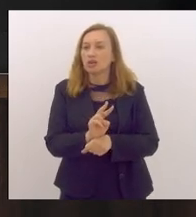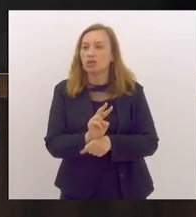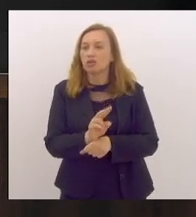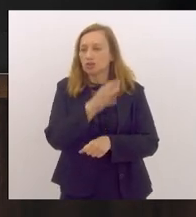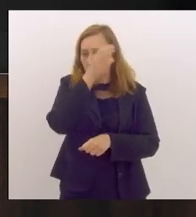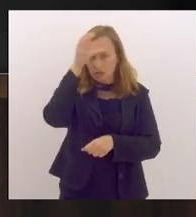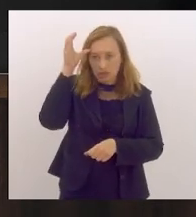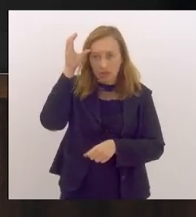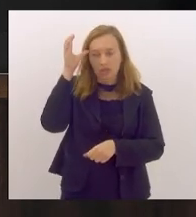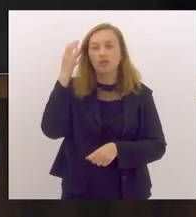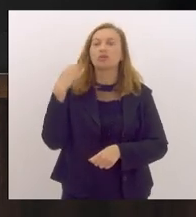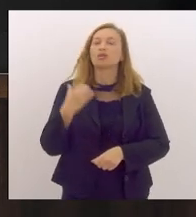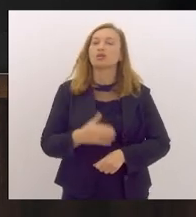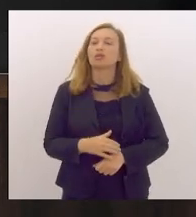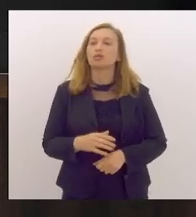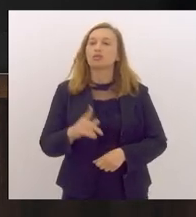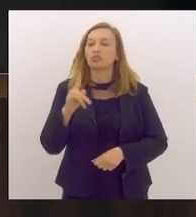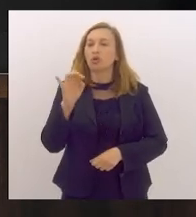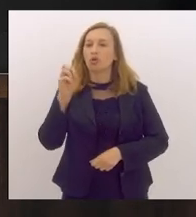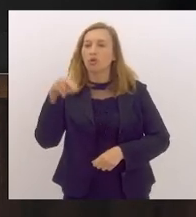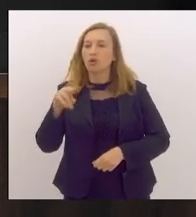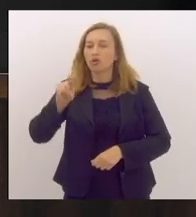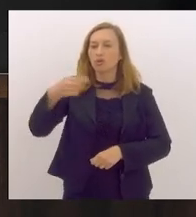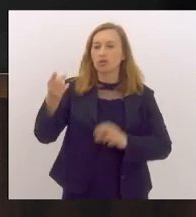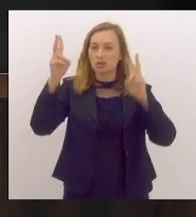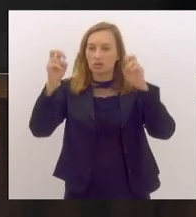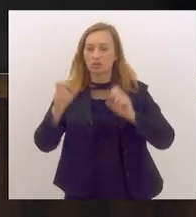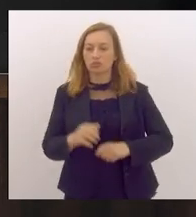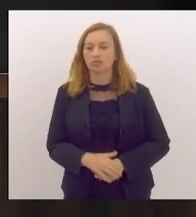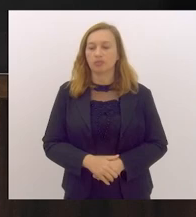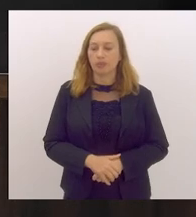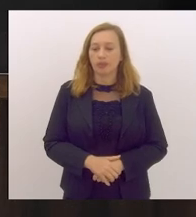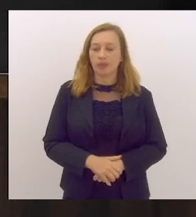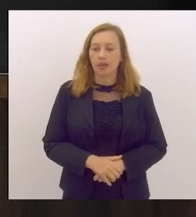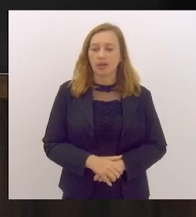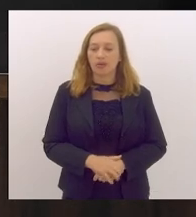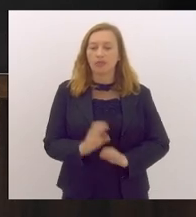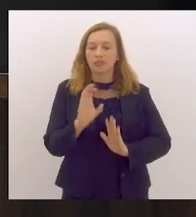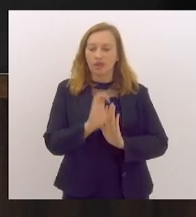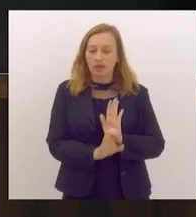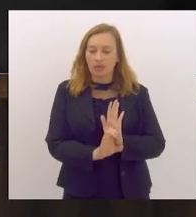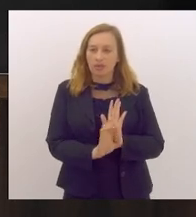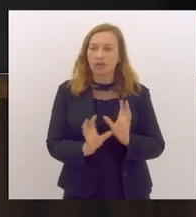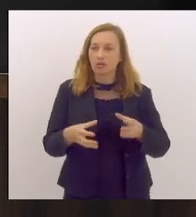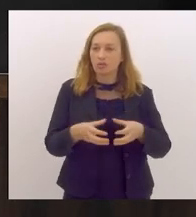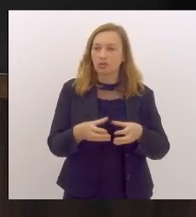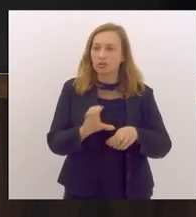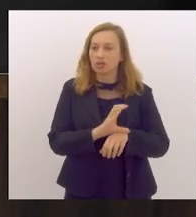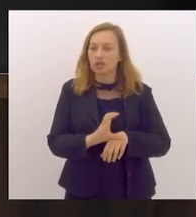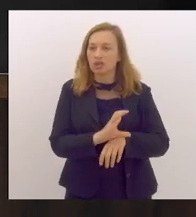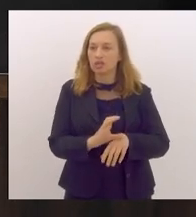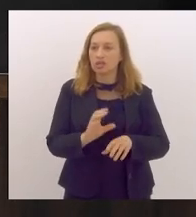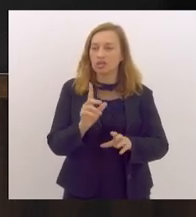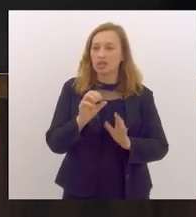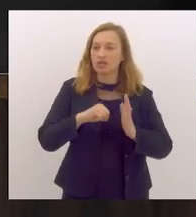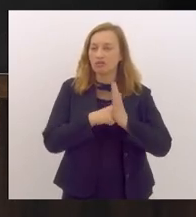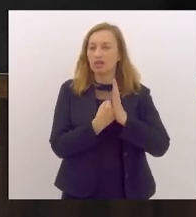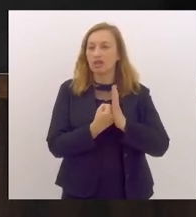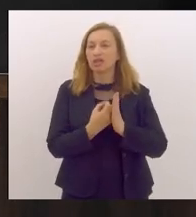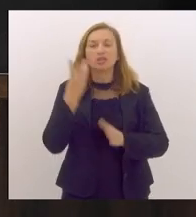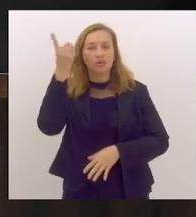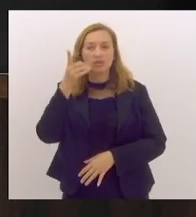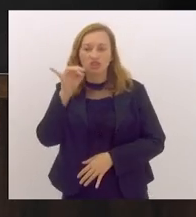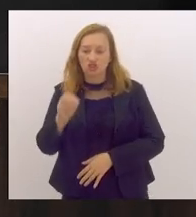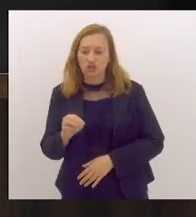Consumidor, FEPROCON, e da outras providências. Pendente de parecer da emenda da Comissão de Emendas Condicionais e Vetos, para emitir parecer, o nobre